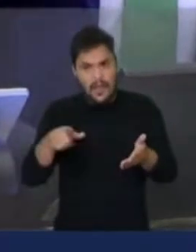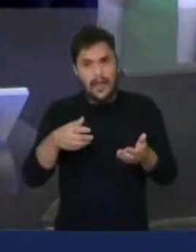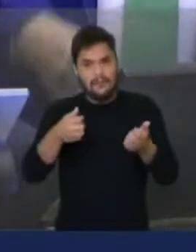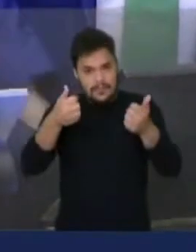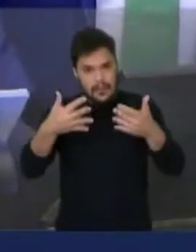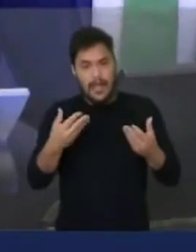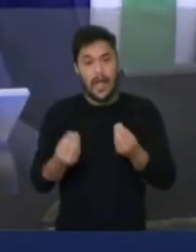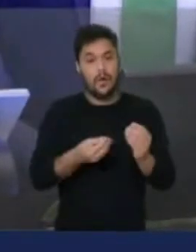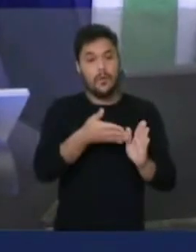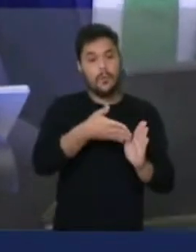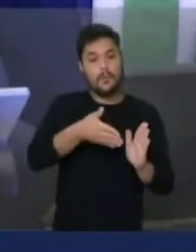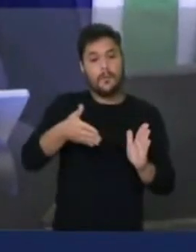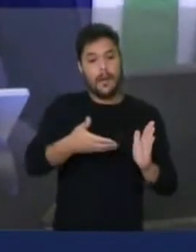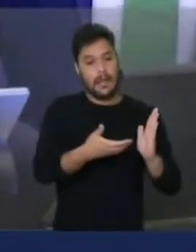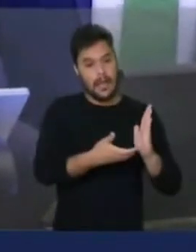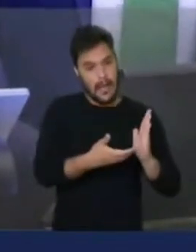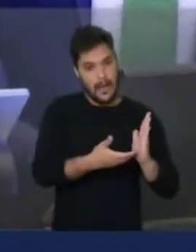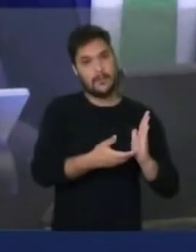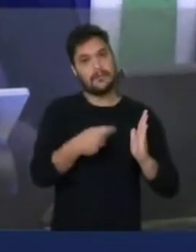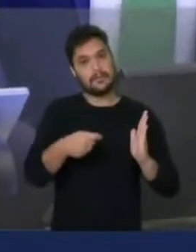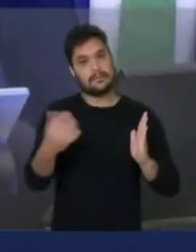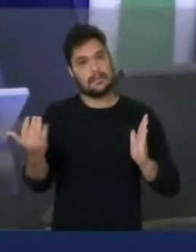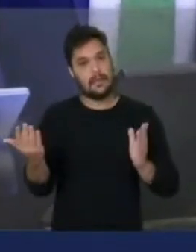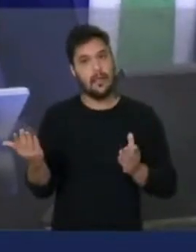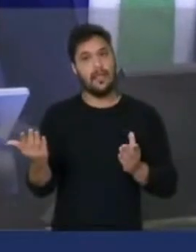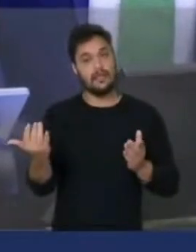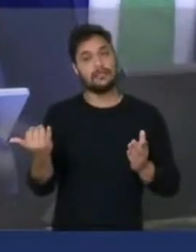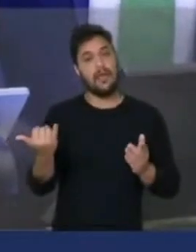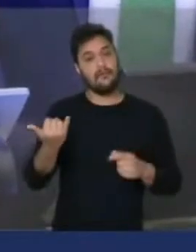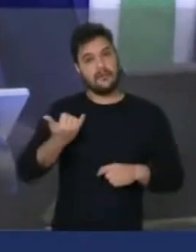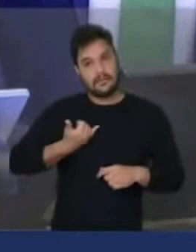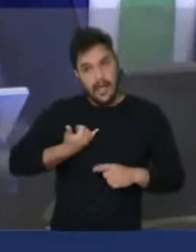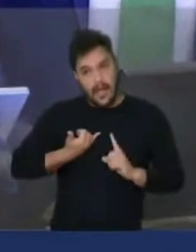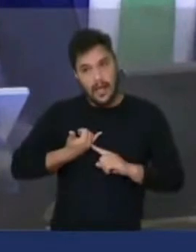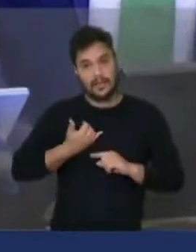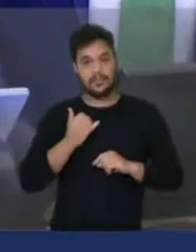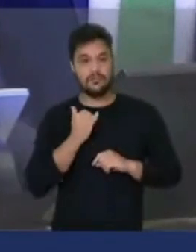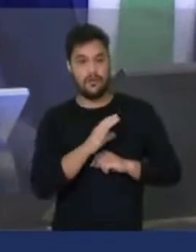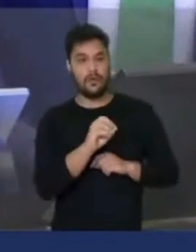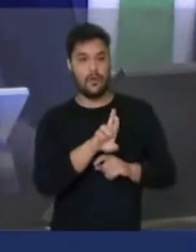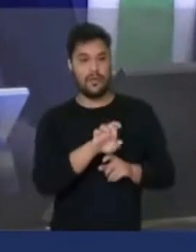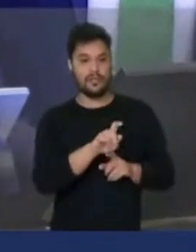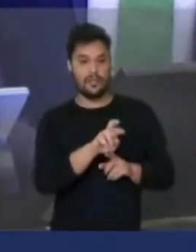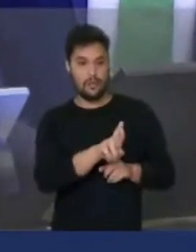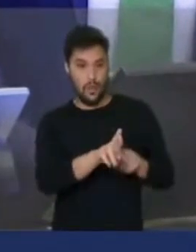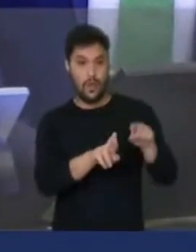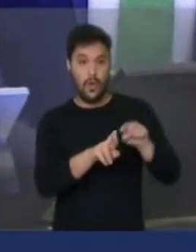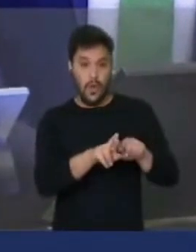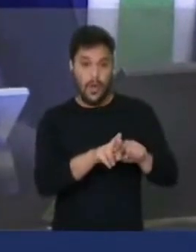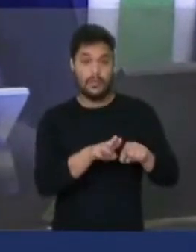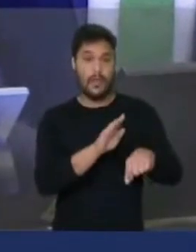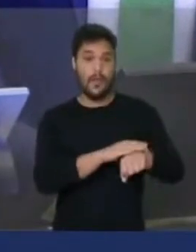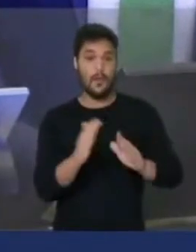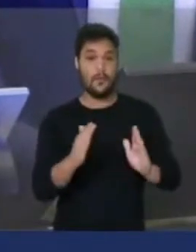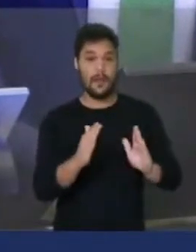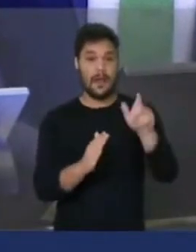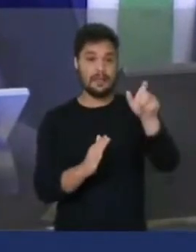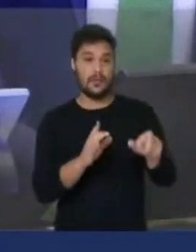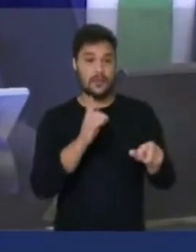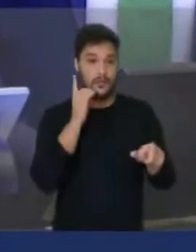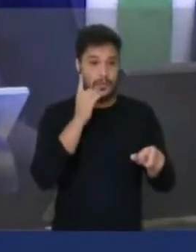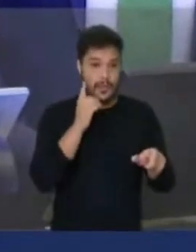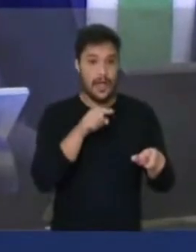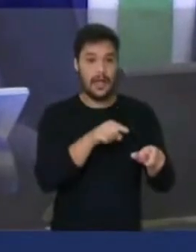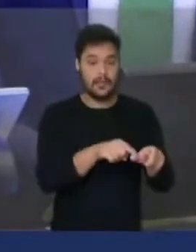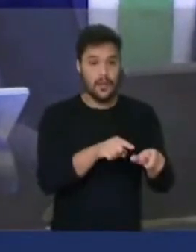a câmara tem que ser citada a mesa em forma o corredor o corregedor dá um prazo a deputado o